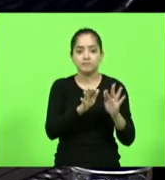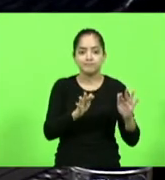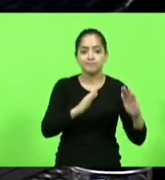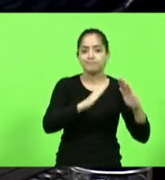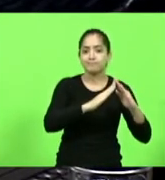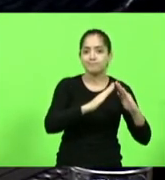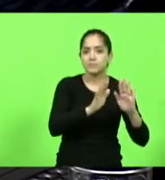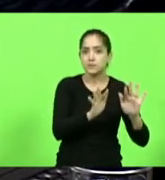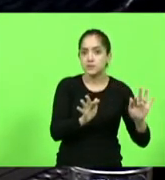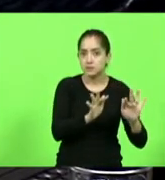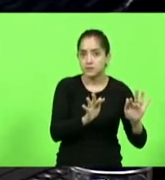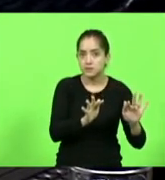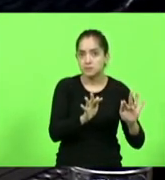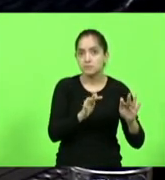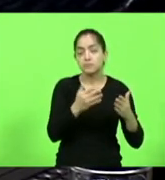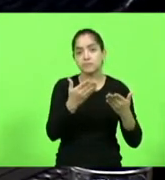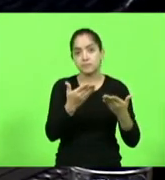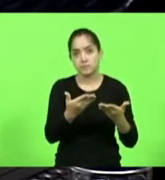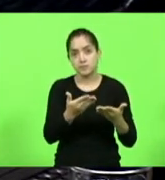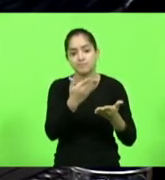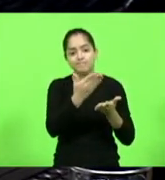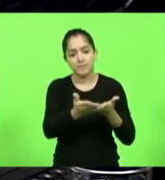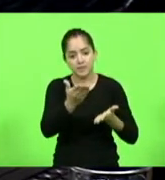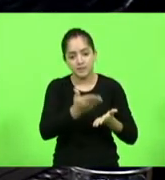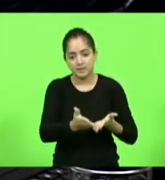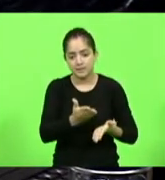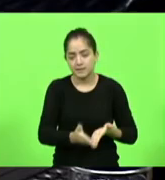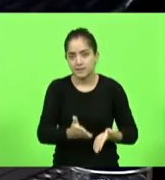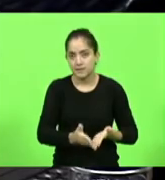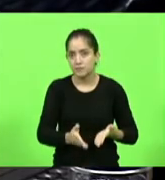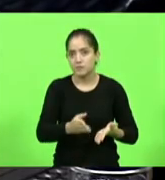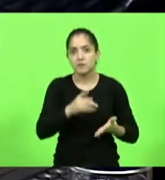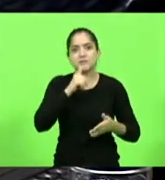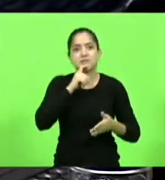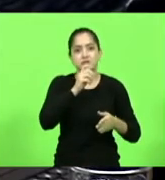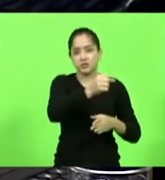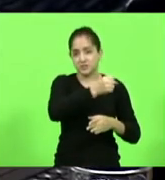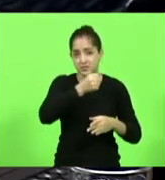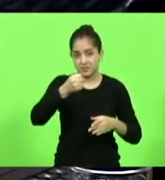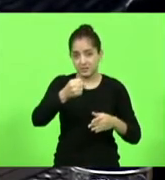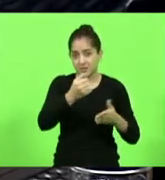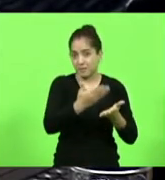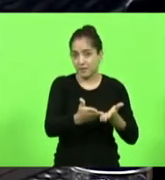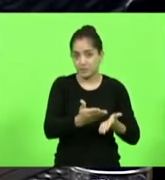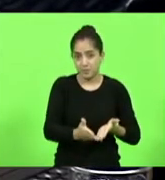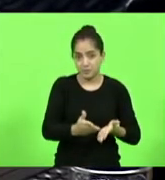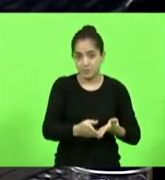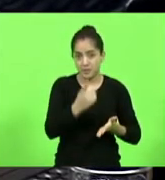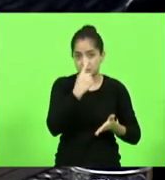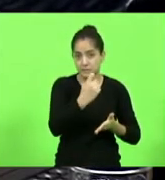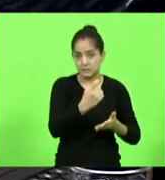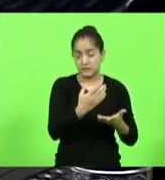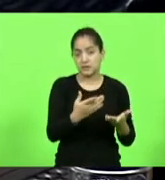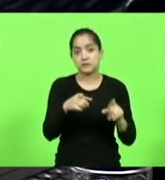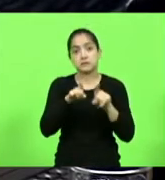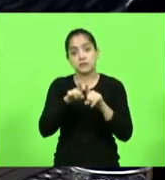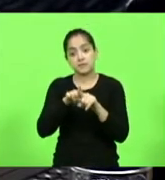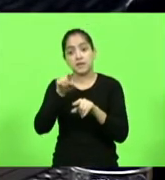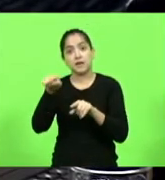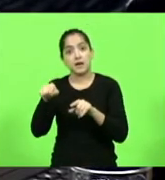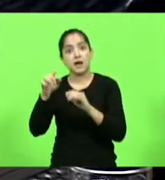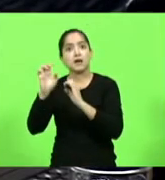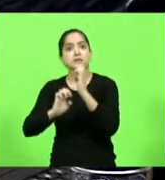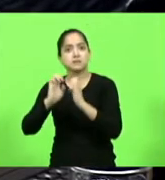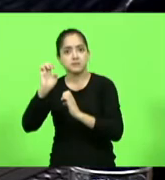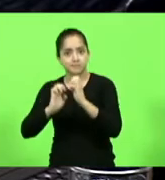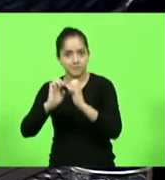simples, que já perdeu tudo que tinha na geladeira, até as empresas que estão deixando de